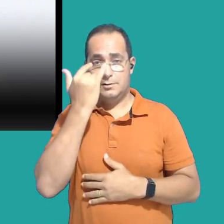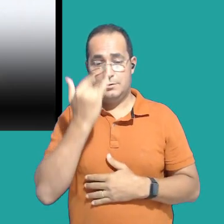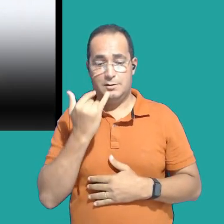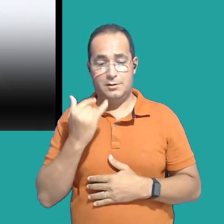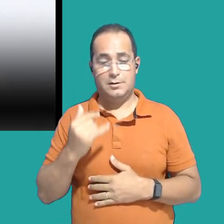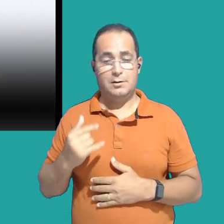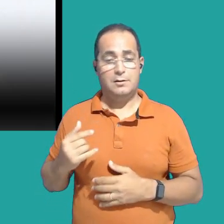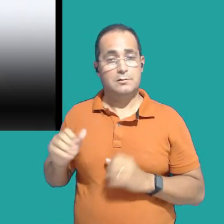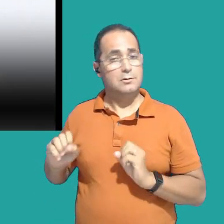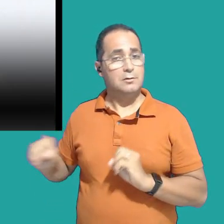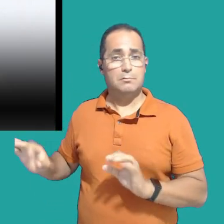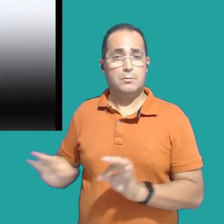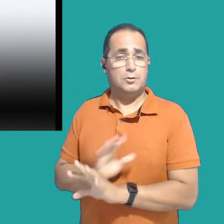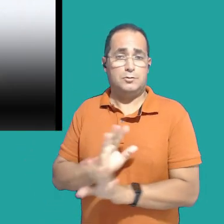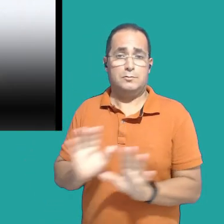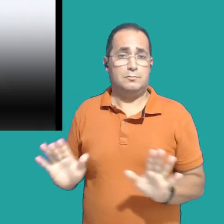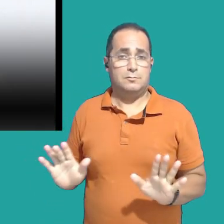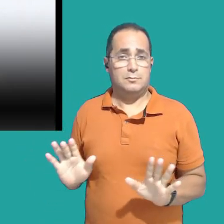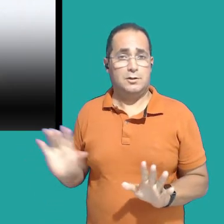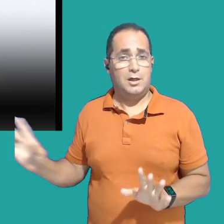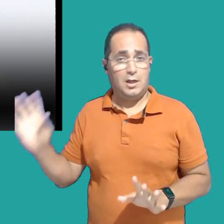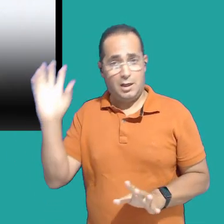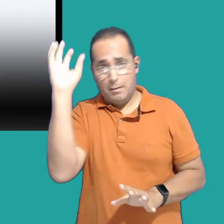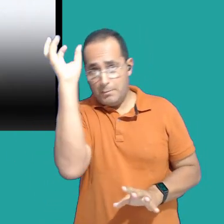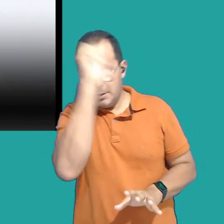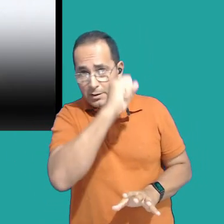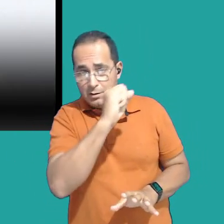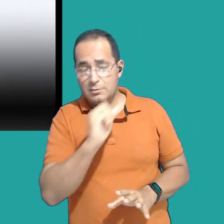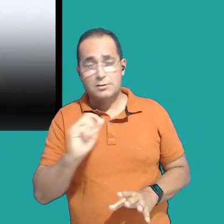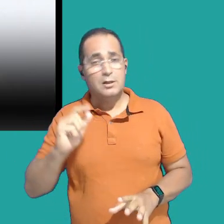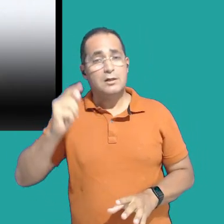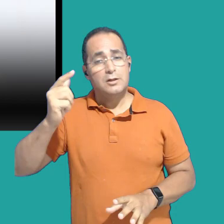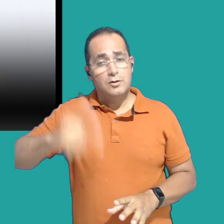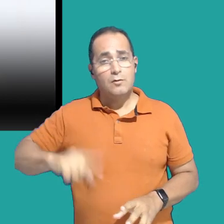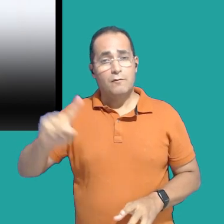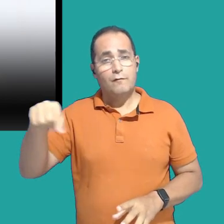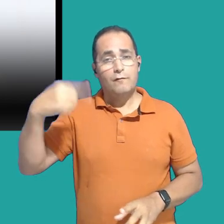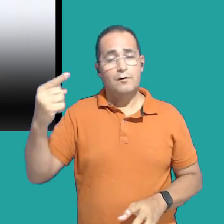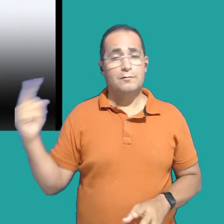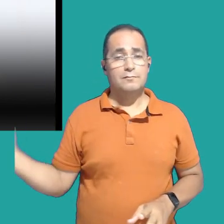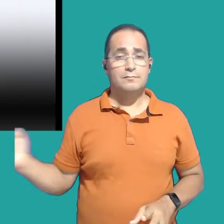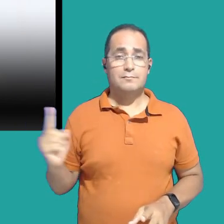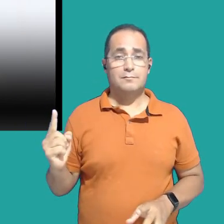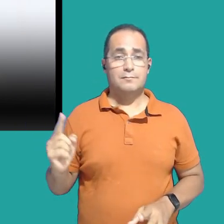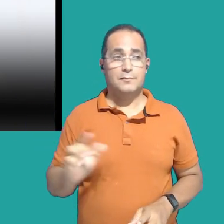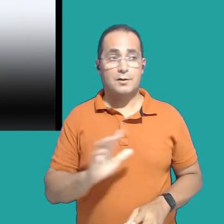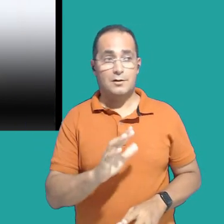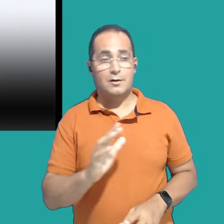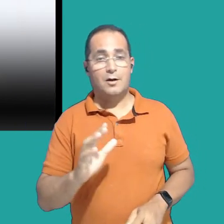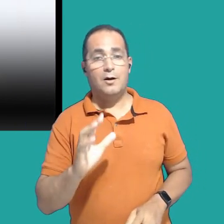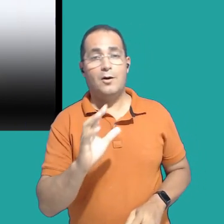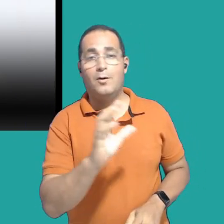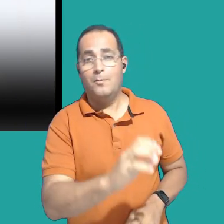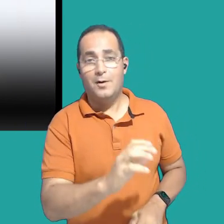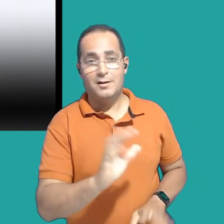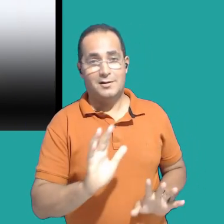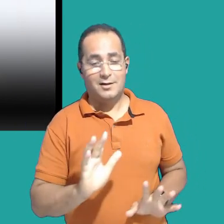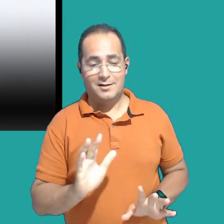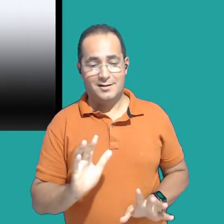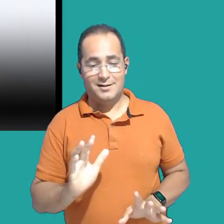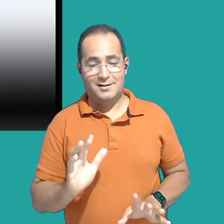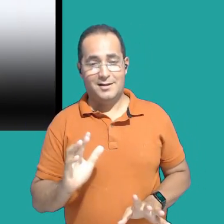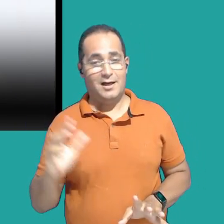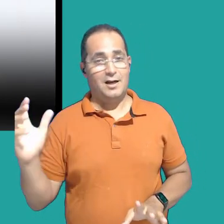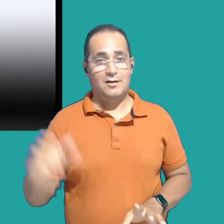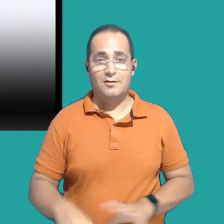uma pessoa cega. E aí, pronto, pegou e já era. Na próxima vez a pessoa vai chegar e diz, o braço.